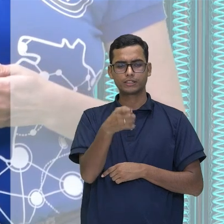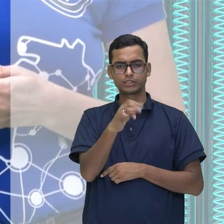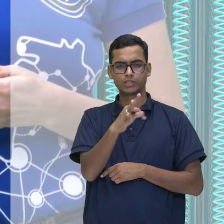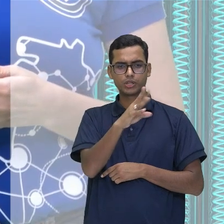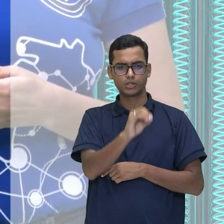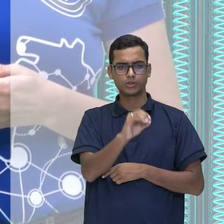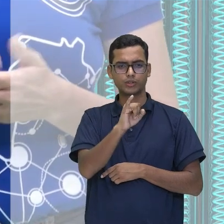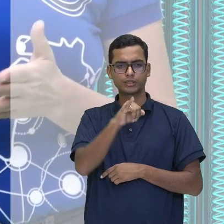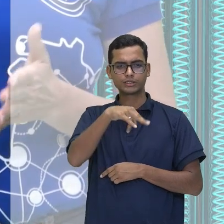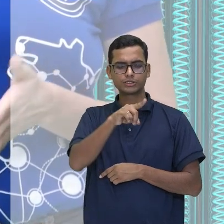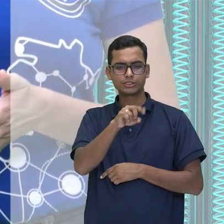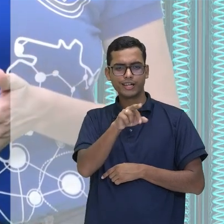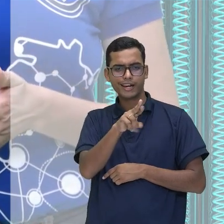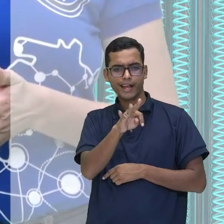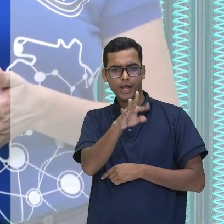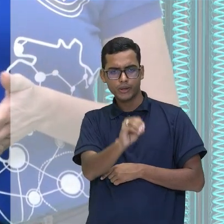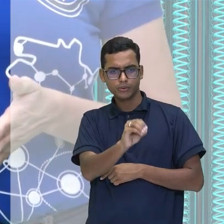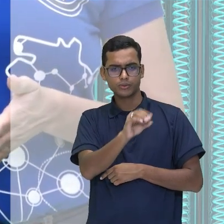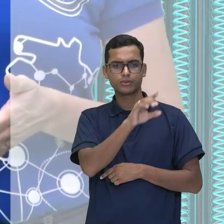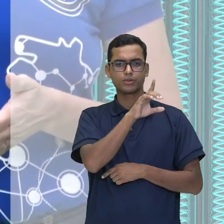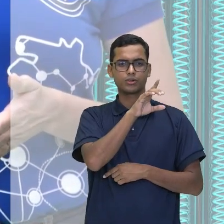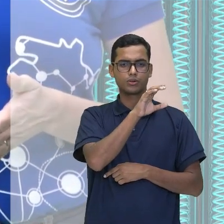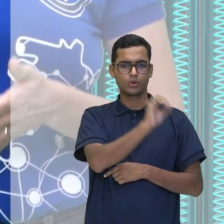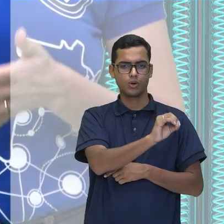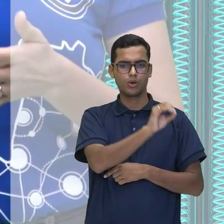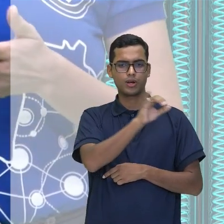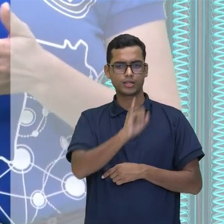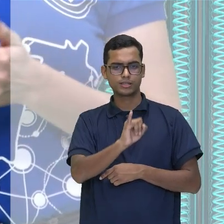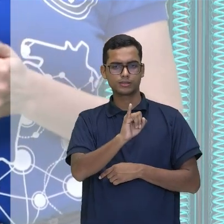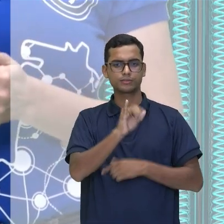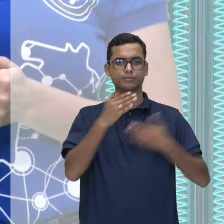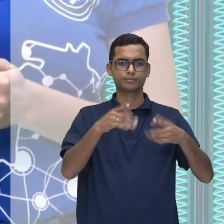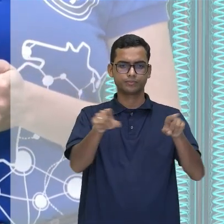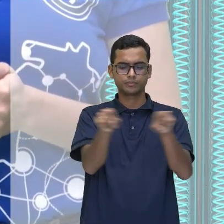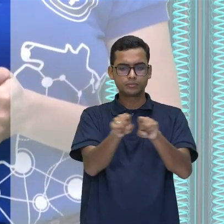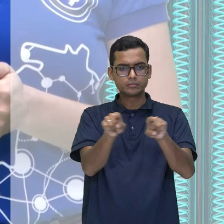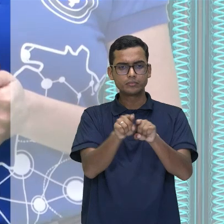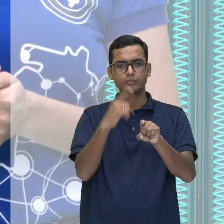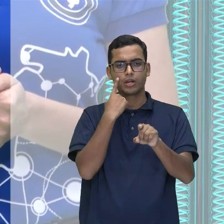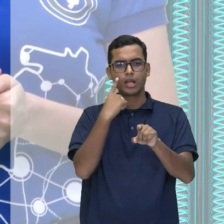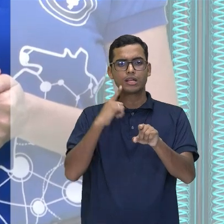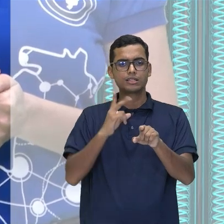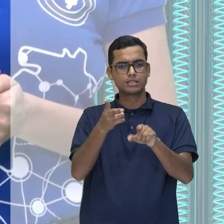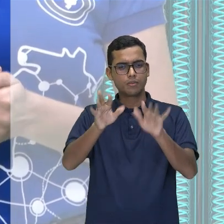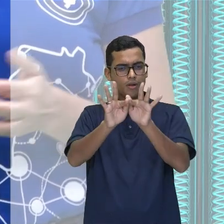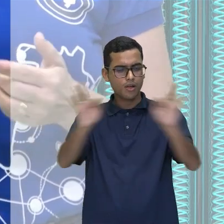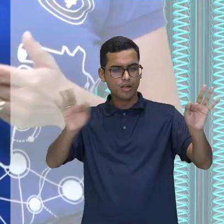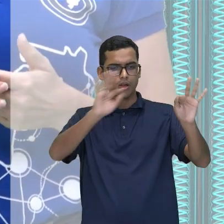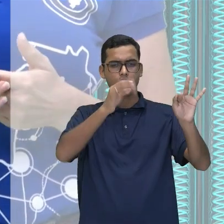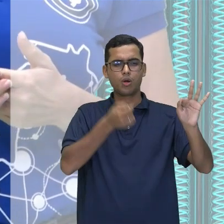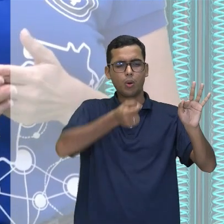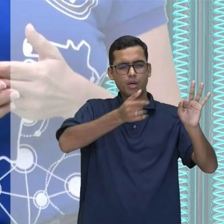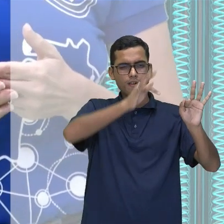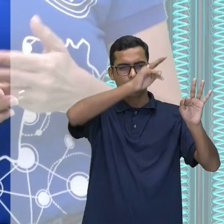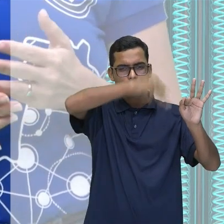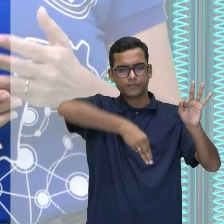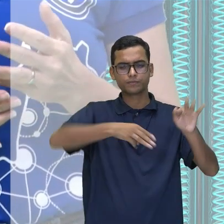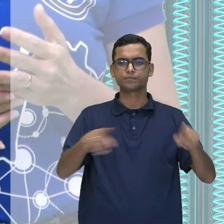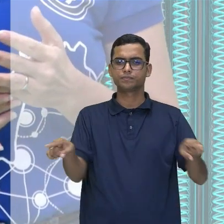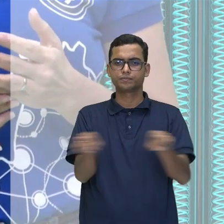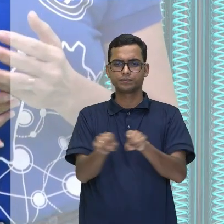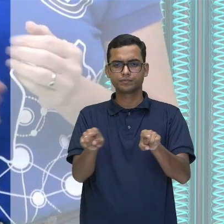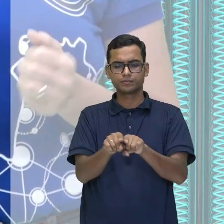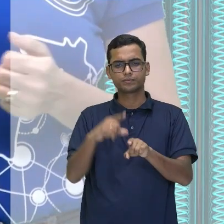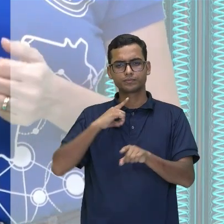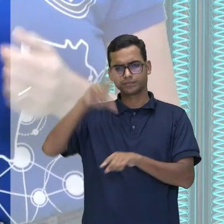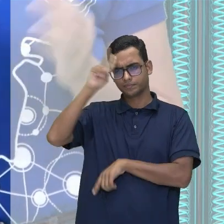da frase, ok? Aquele outro que vocês já lembraram, o pronome com função de sujeito, que é I, you, he,